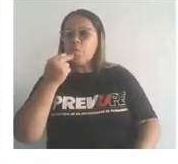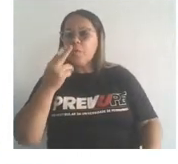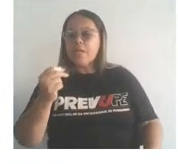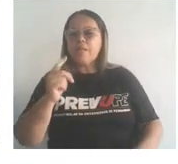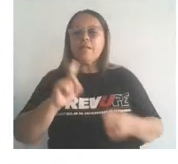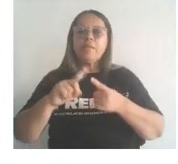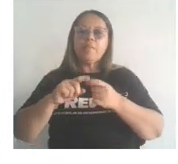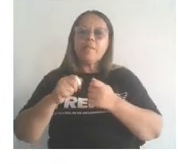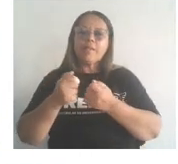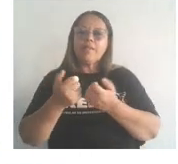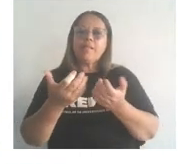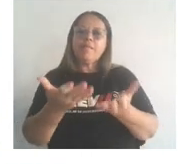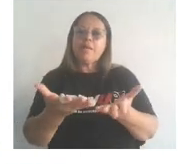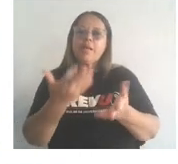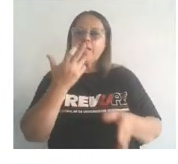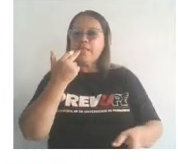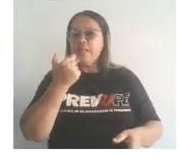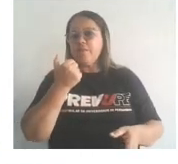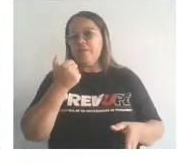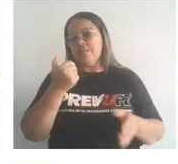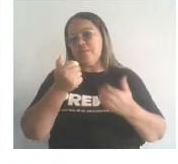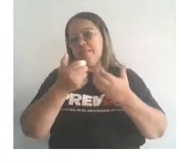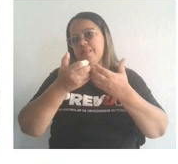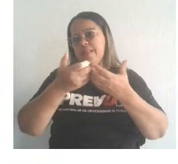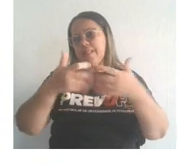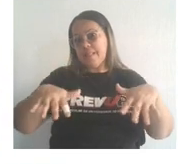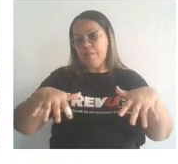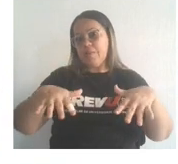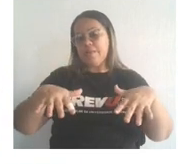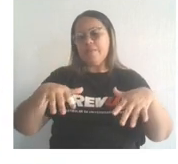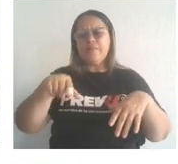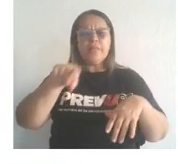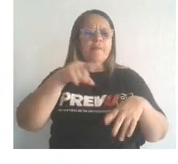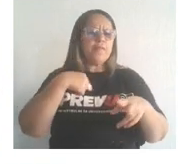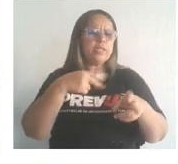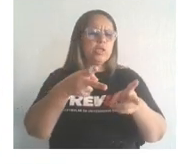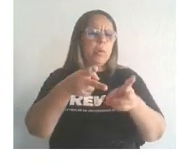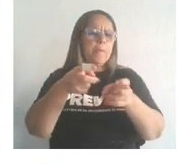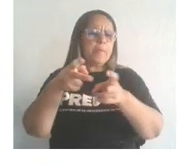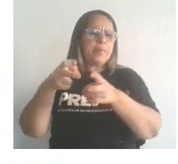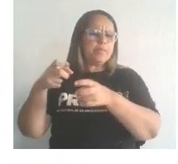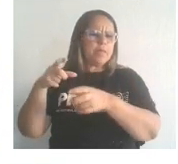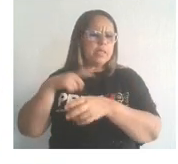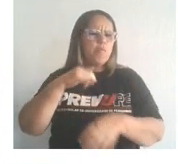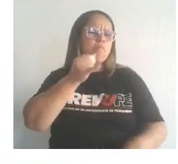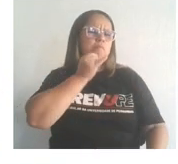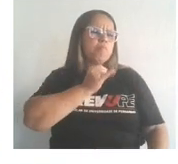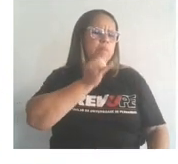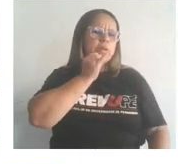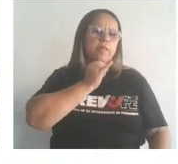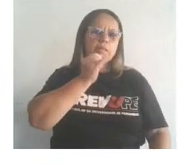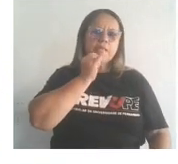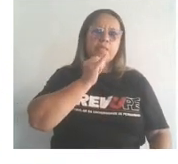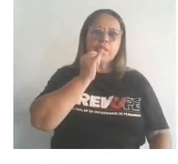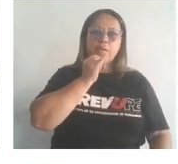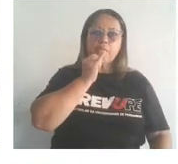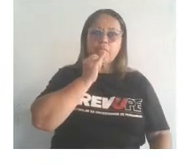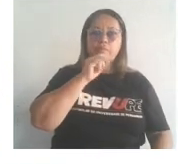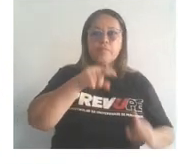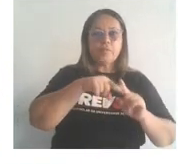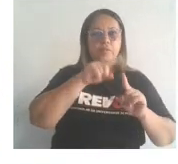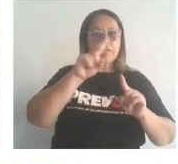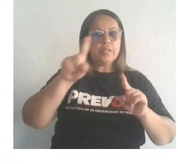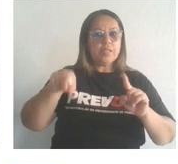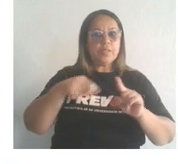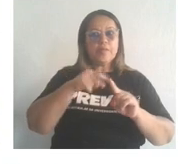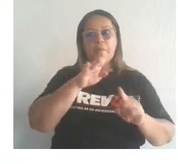liberar esses nutrientes na natureza. Aí, pessoal, vocês estão percebendo que tem um exemplo aí do ciclo biogeoquímico